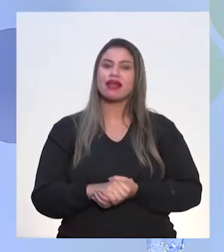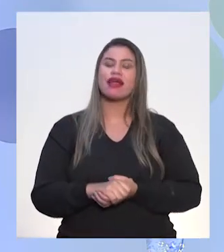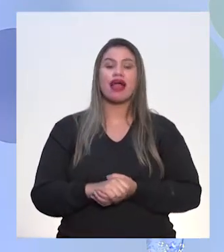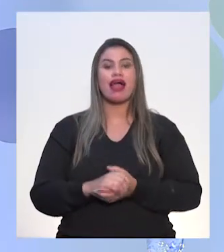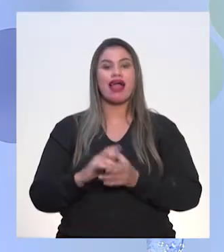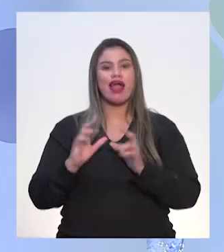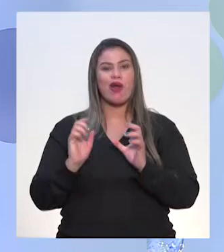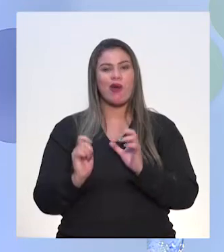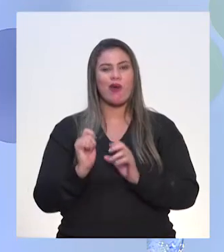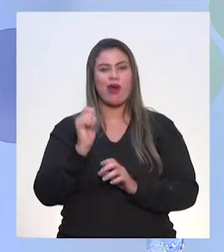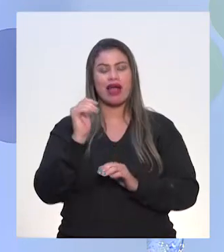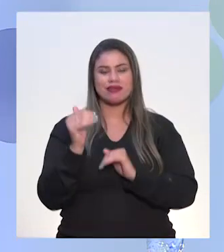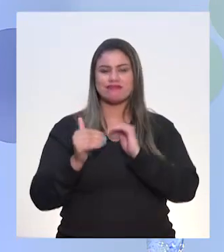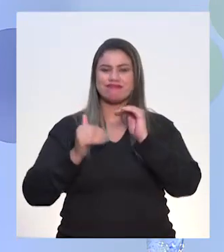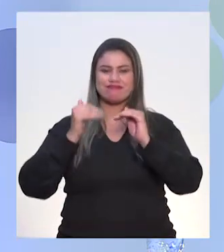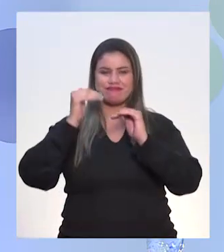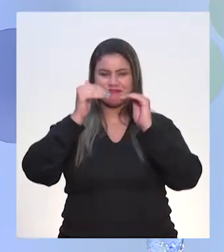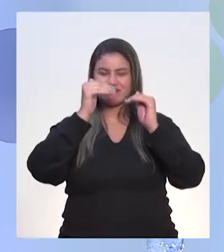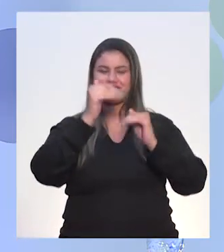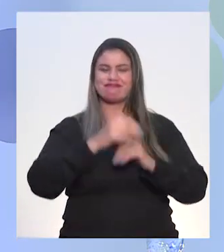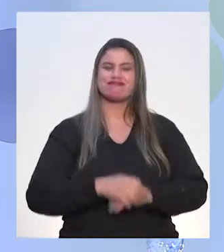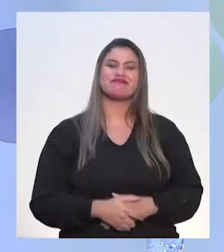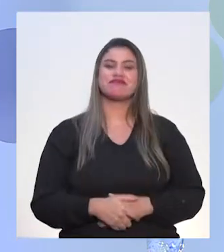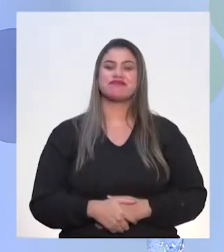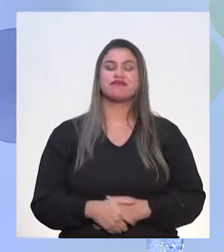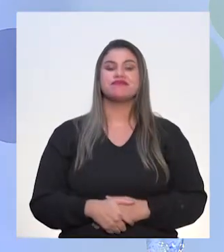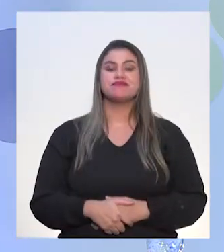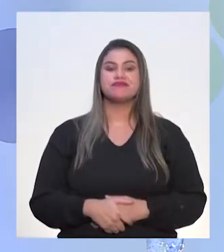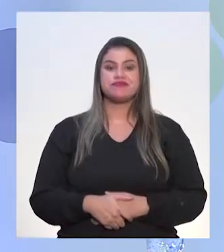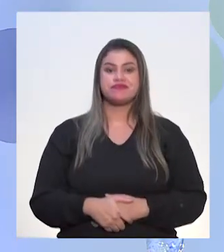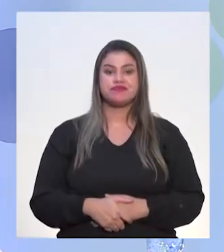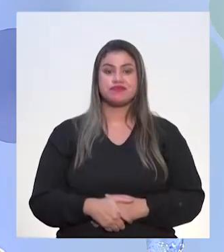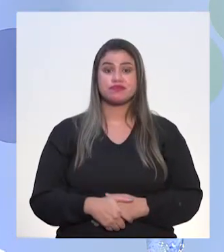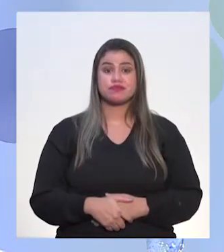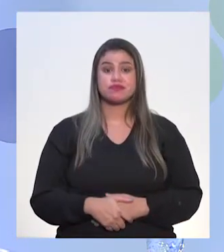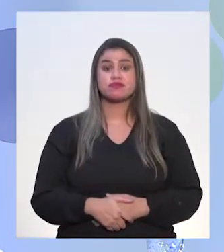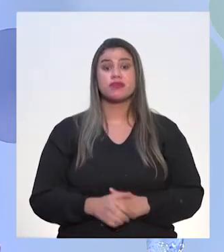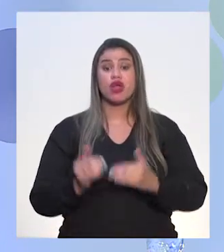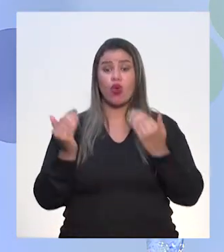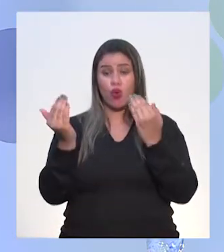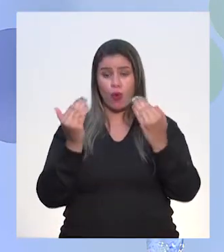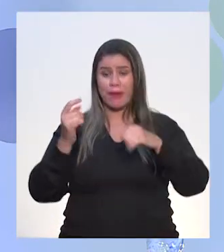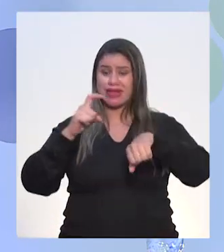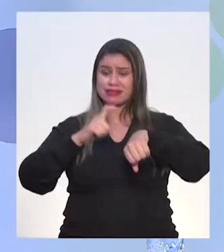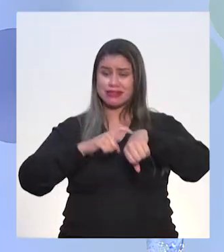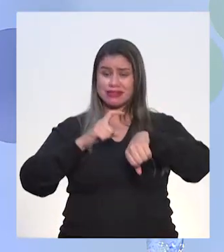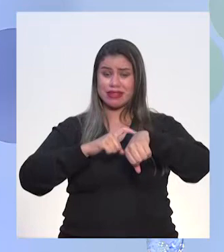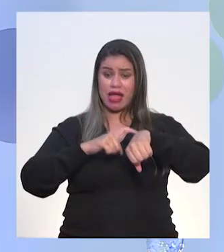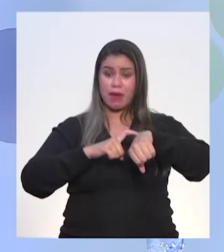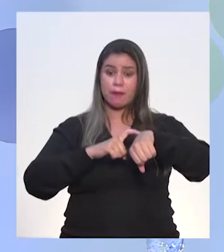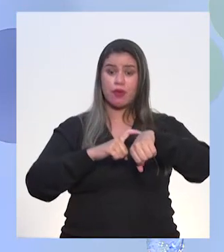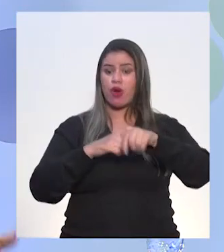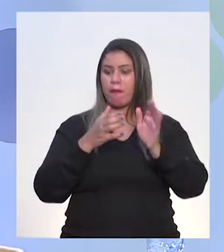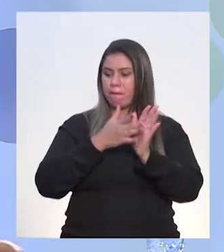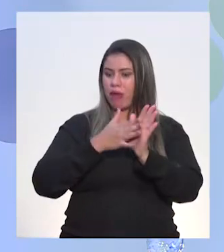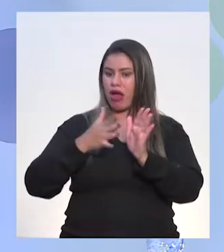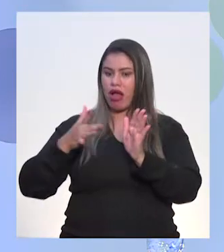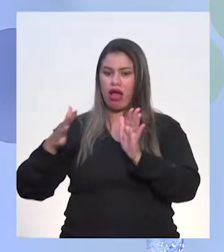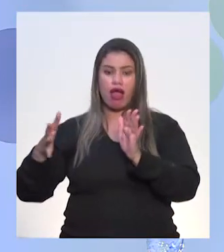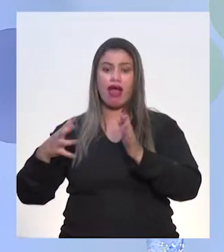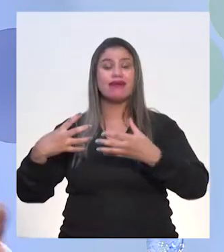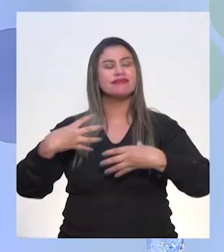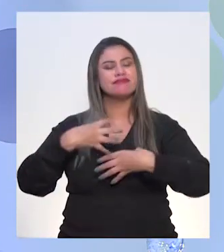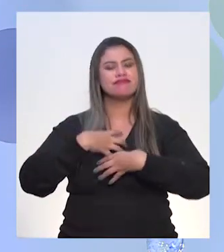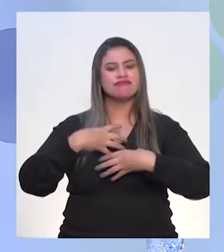elaboração Progresso mesmo né E além disso o tempo mexe com a gente né muitas vezes a gente se